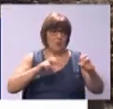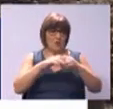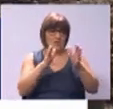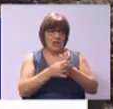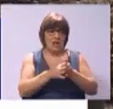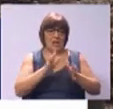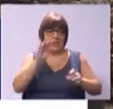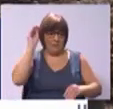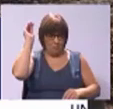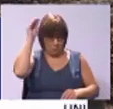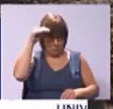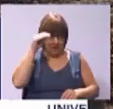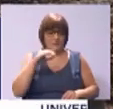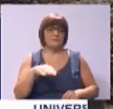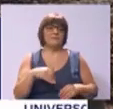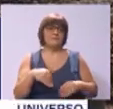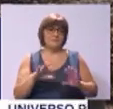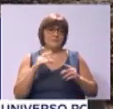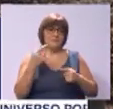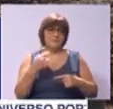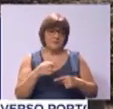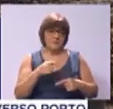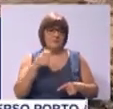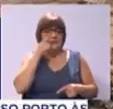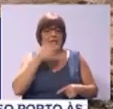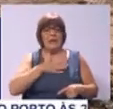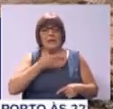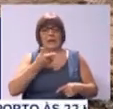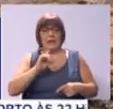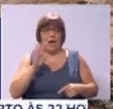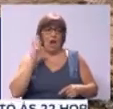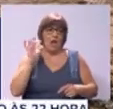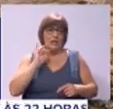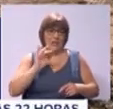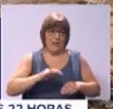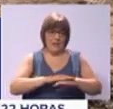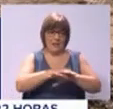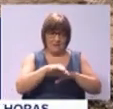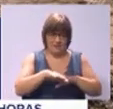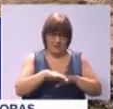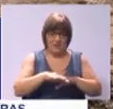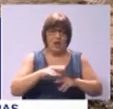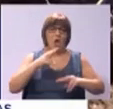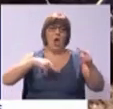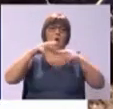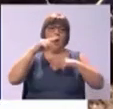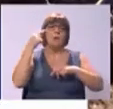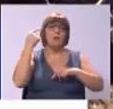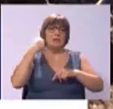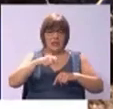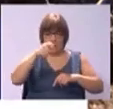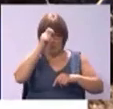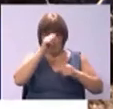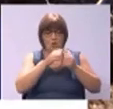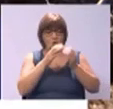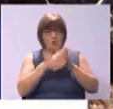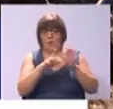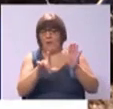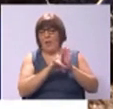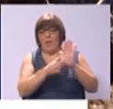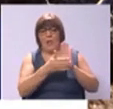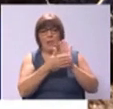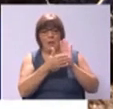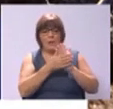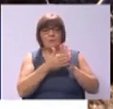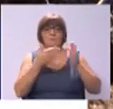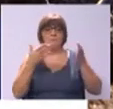da República. Embora haja quem não queira que o hotel avance, a obra cumpre com todos os requisitos legais e,